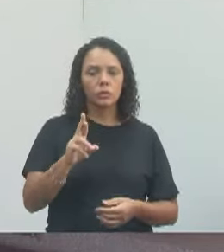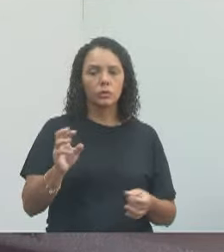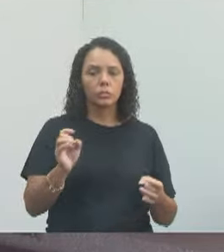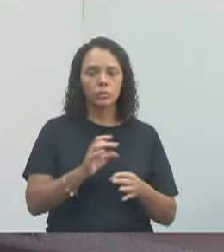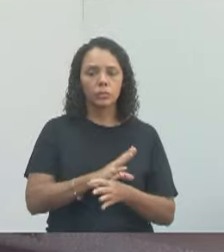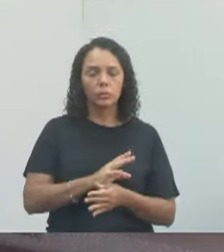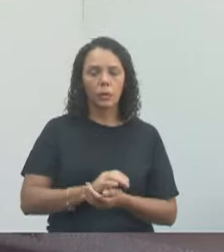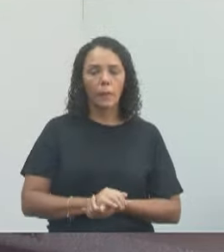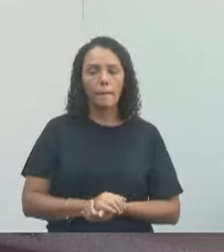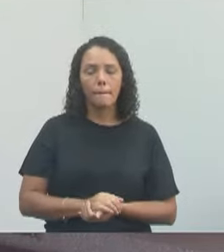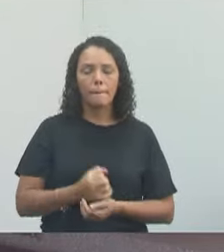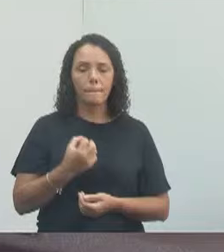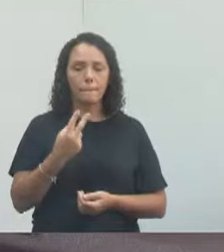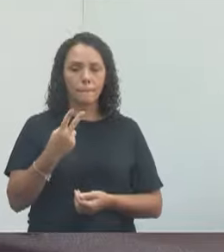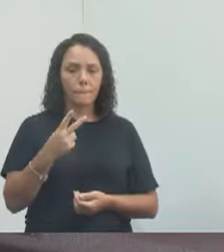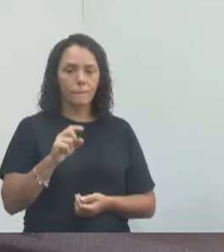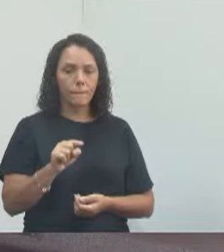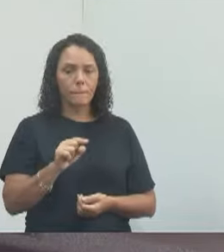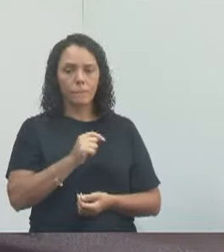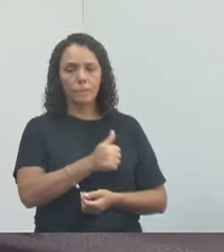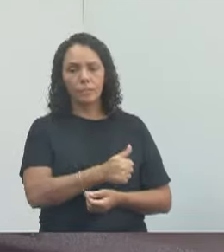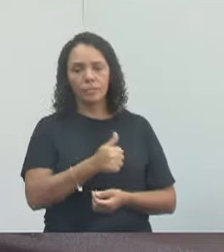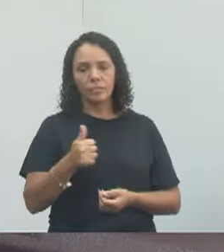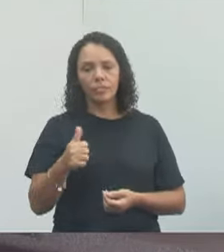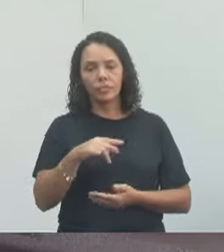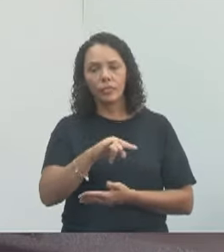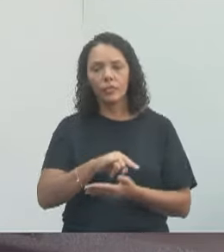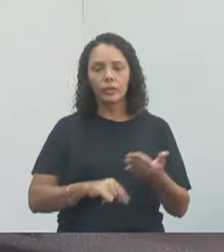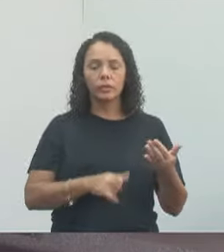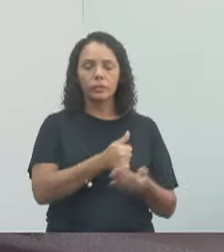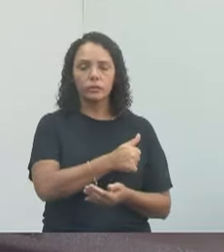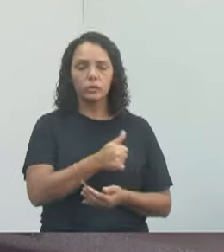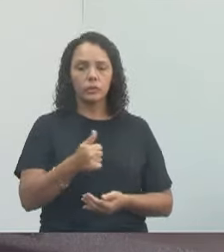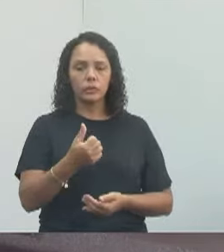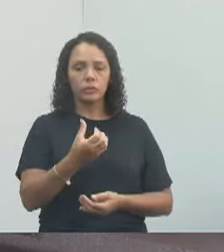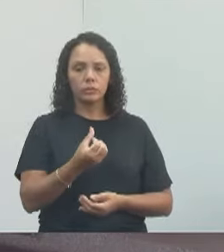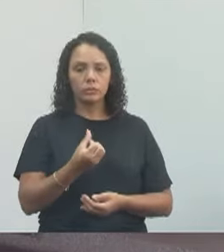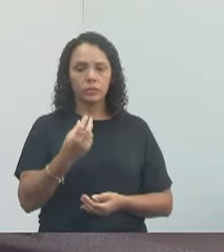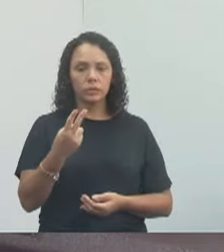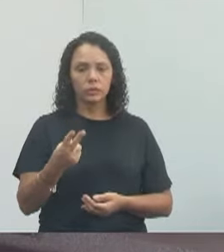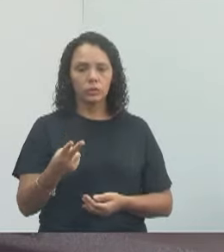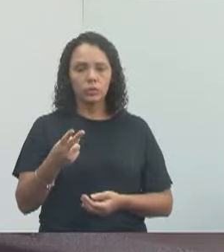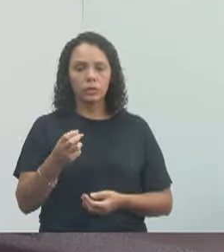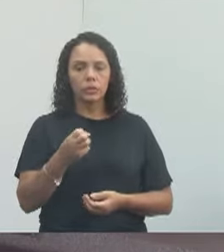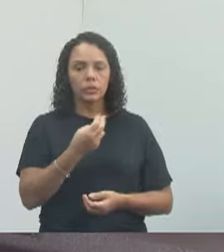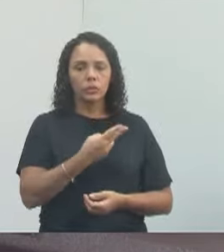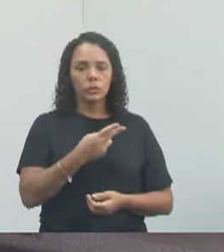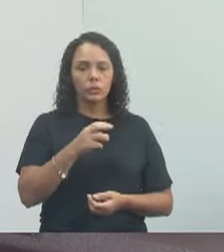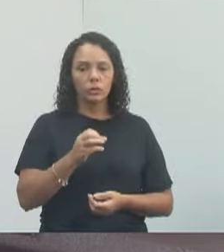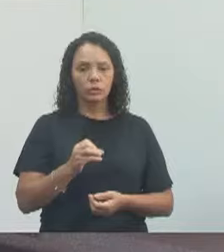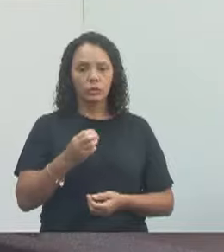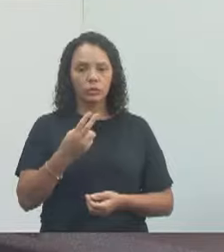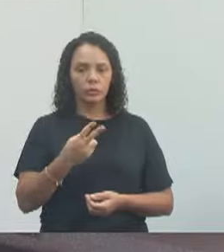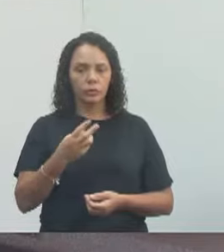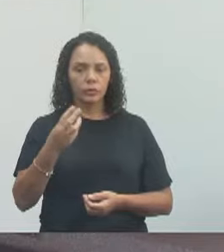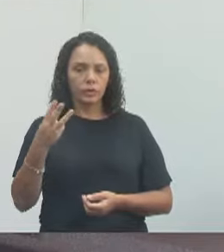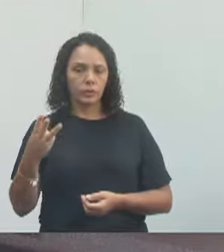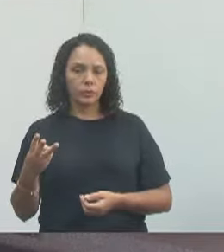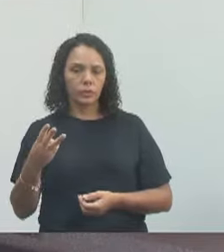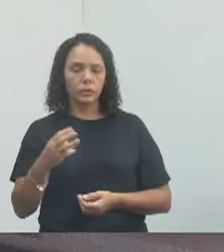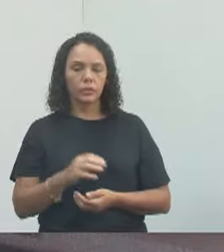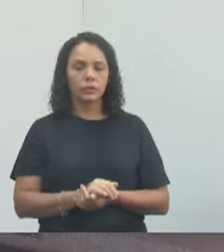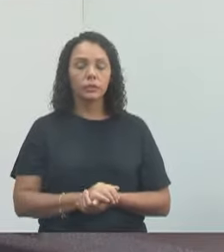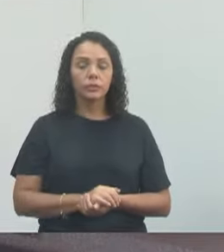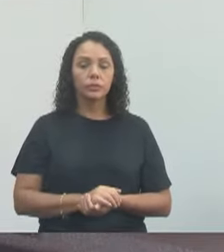respondido 2.11 protocolo 1162 2023 de 31/01 de2022 ponto de